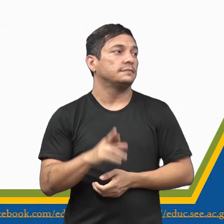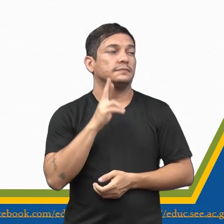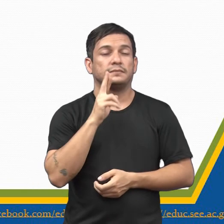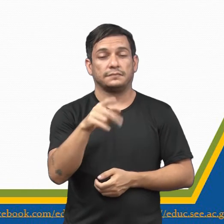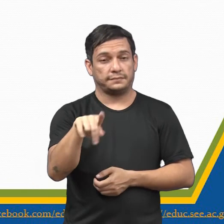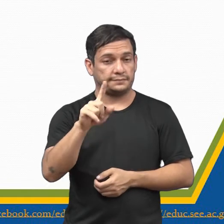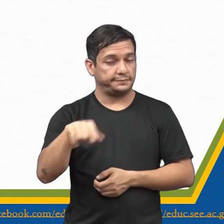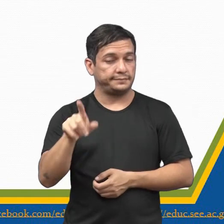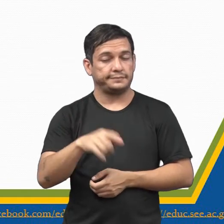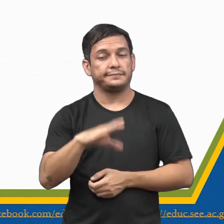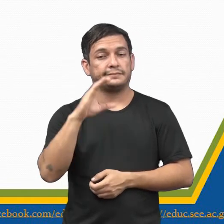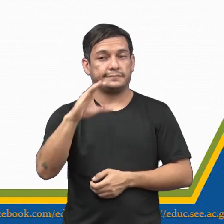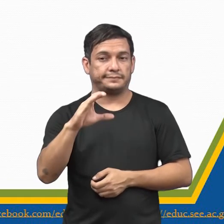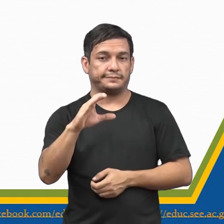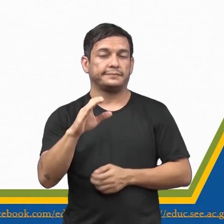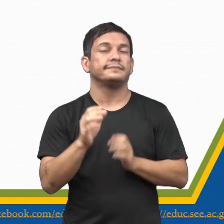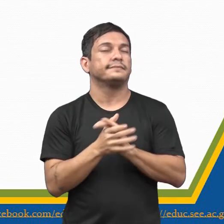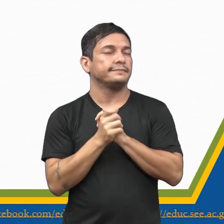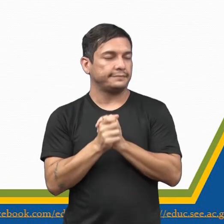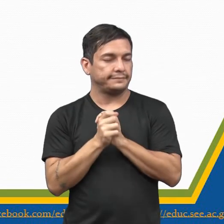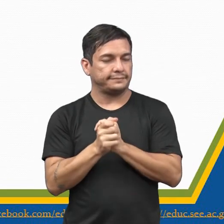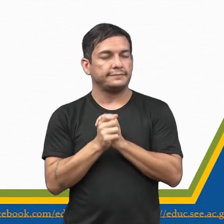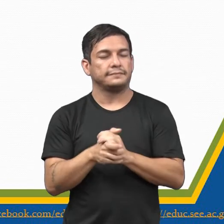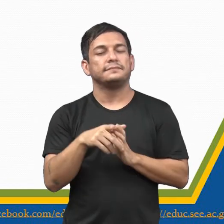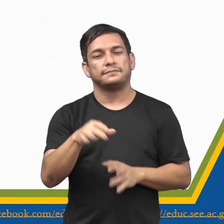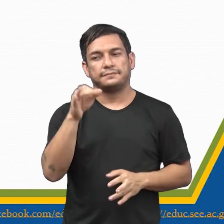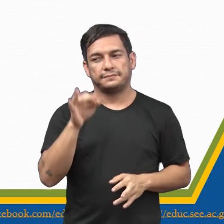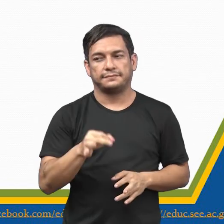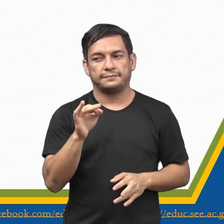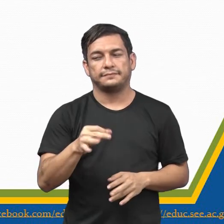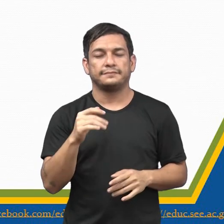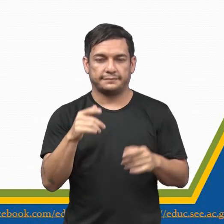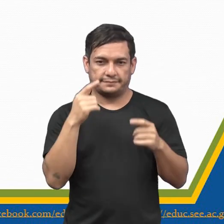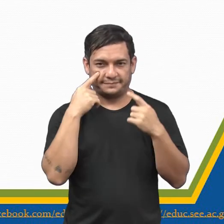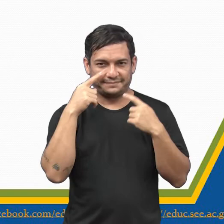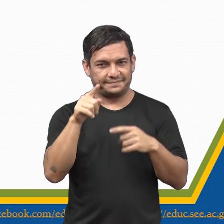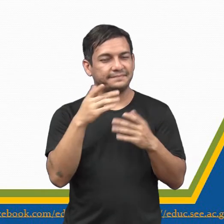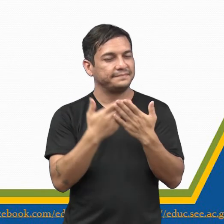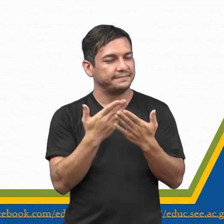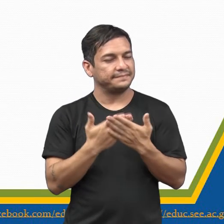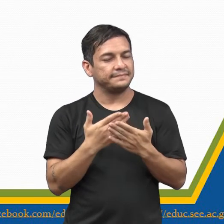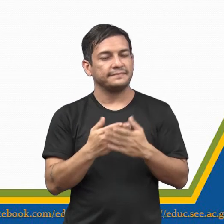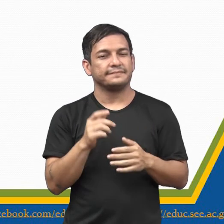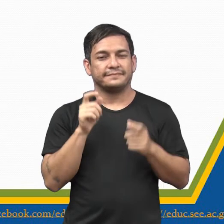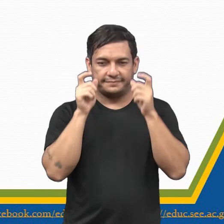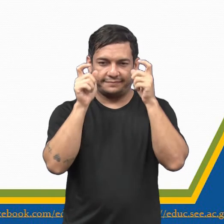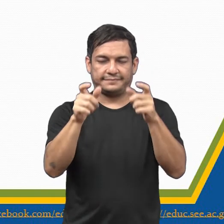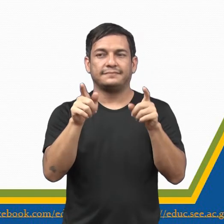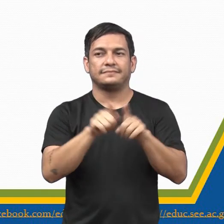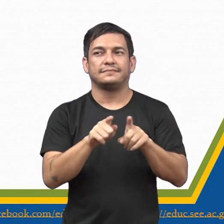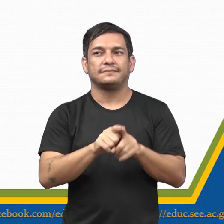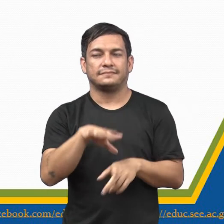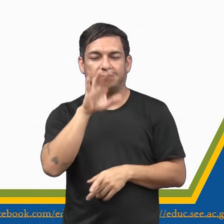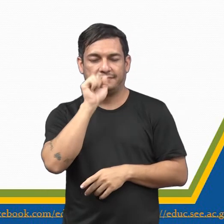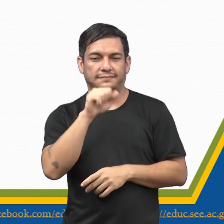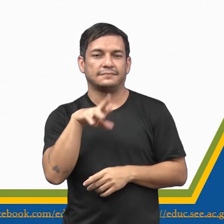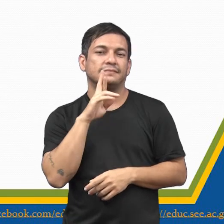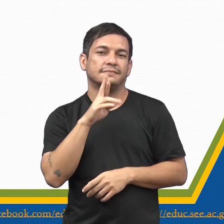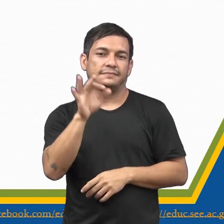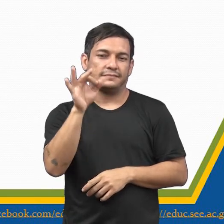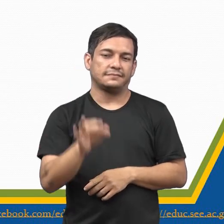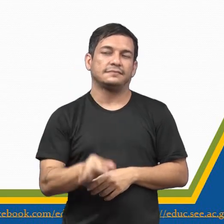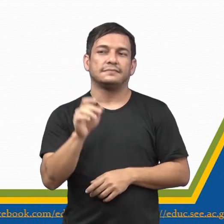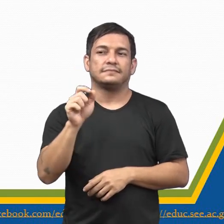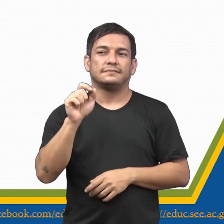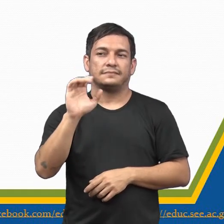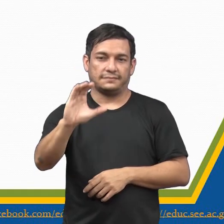Se você marcou a letra C, parabéns, você acertou, prestou atenção na nossa aula, na nossa parte de respiração. A resposta correta